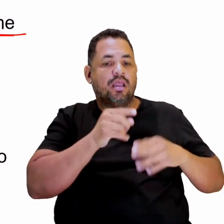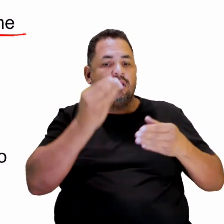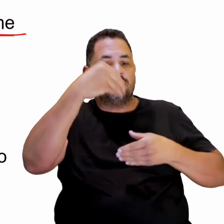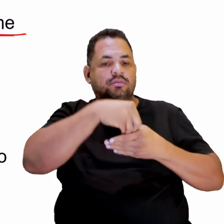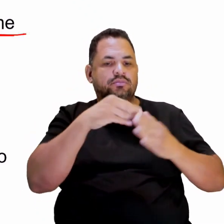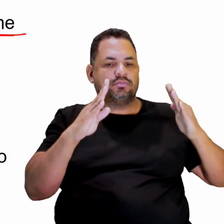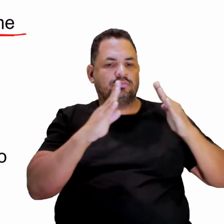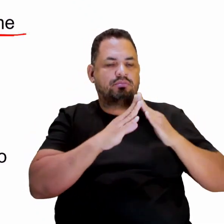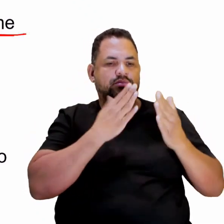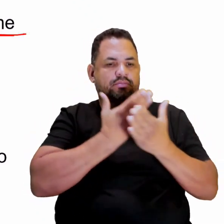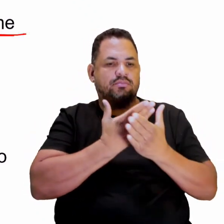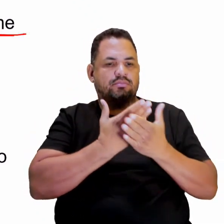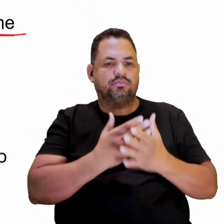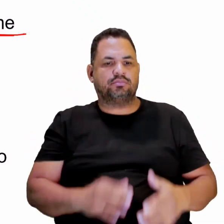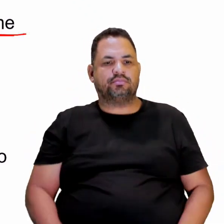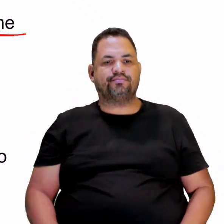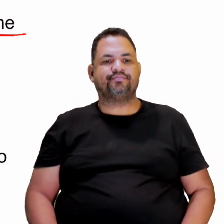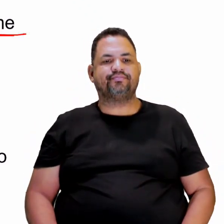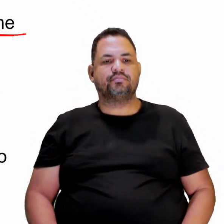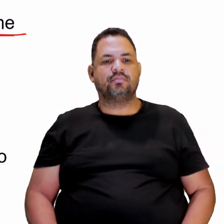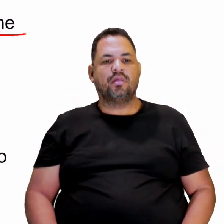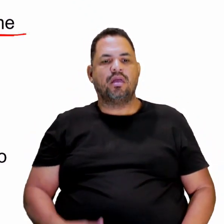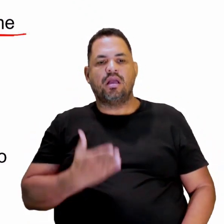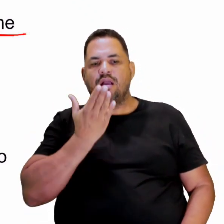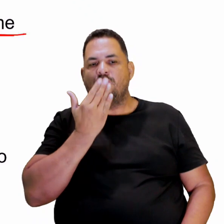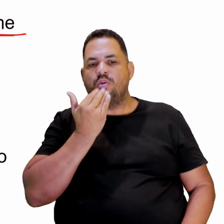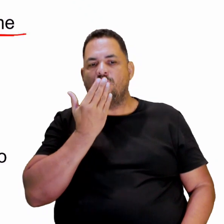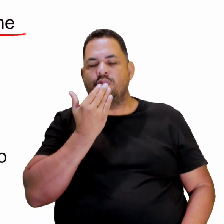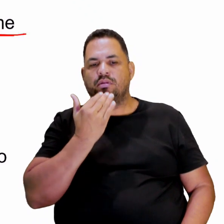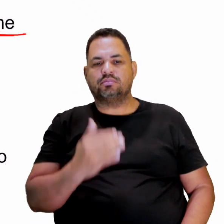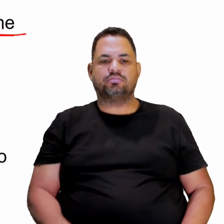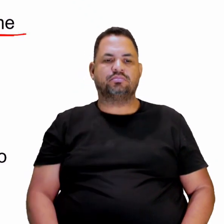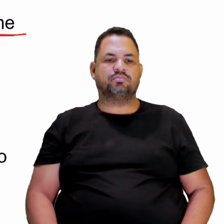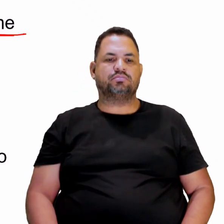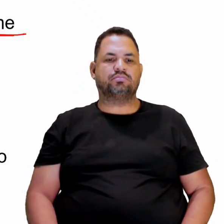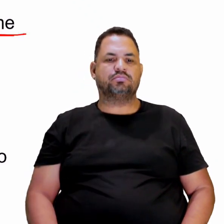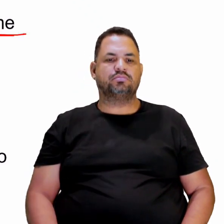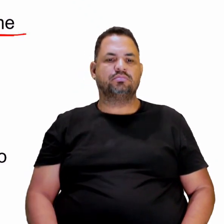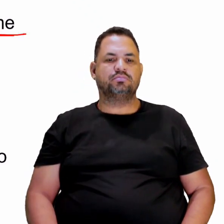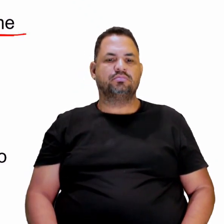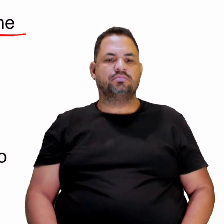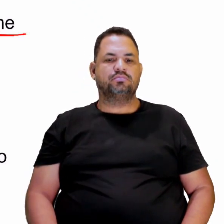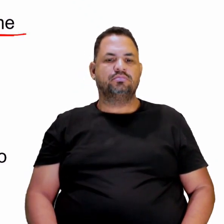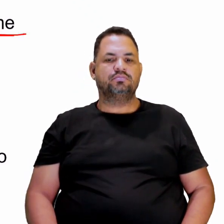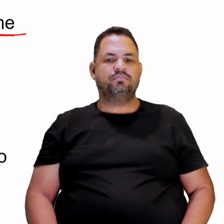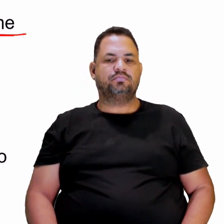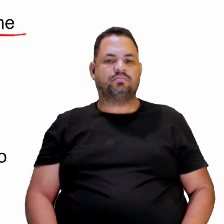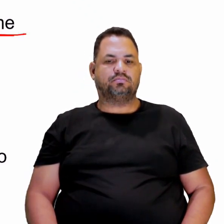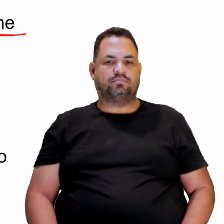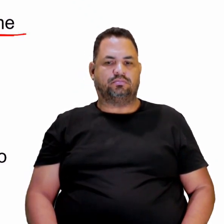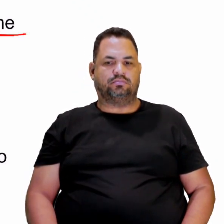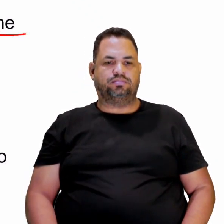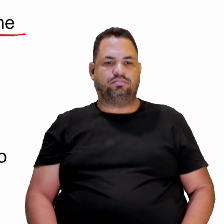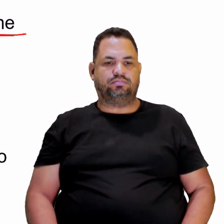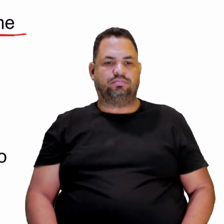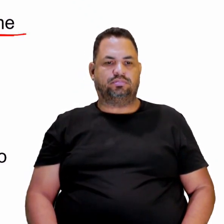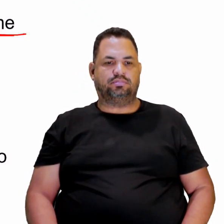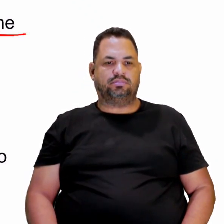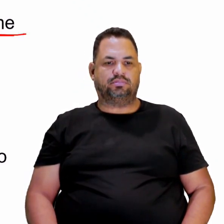The meal, a refeição, that which whose, qual vai ser? Wasn't very